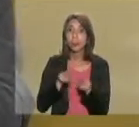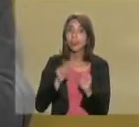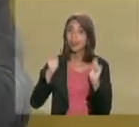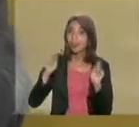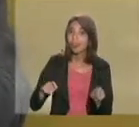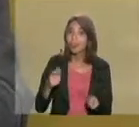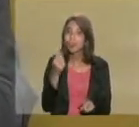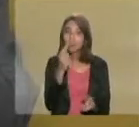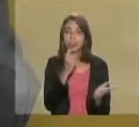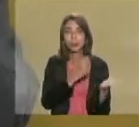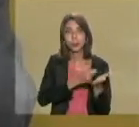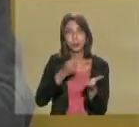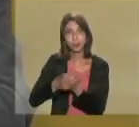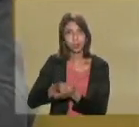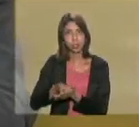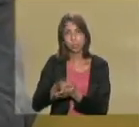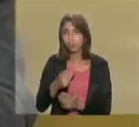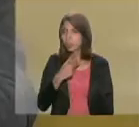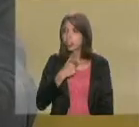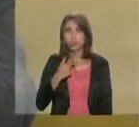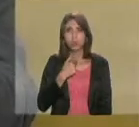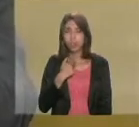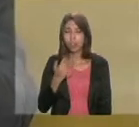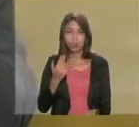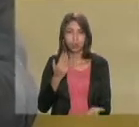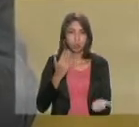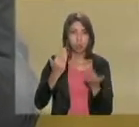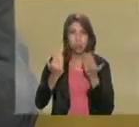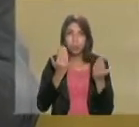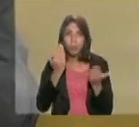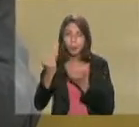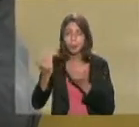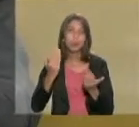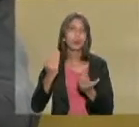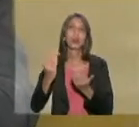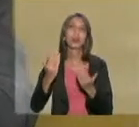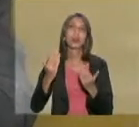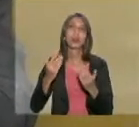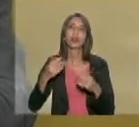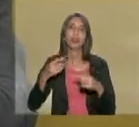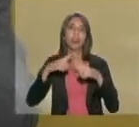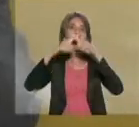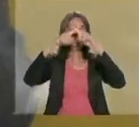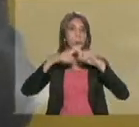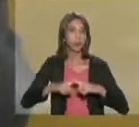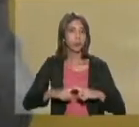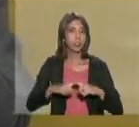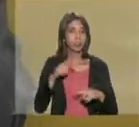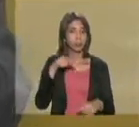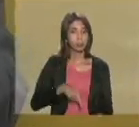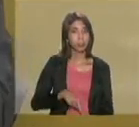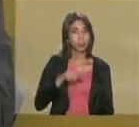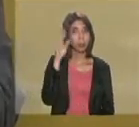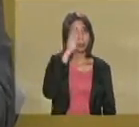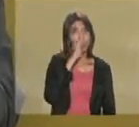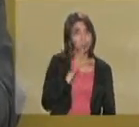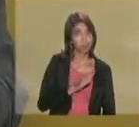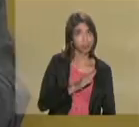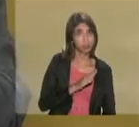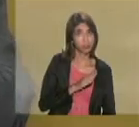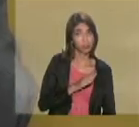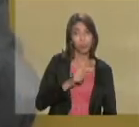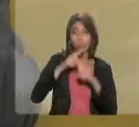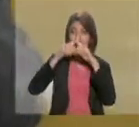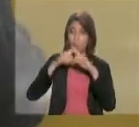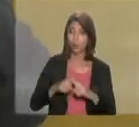potencial econômico-financeiro. Não dá para comparar um campeonato daqui